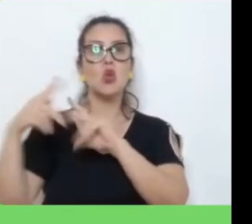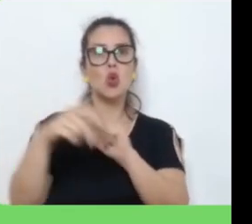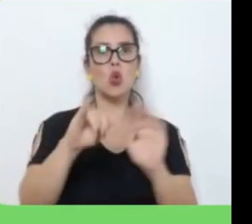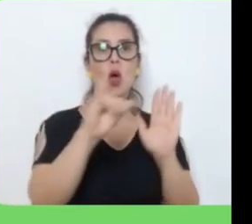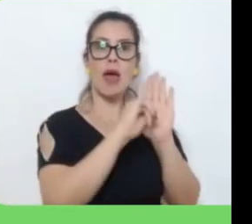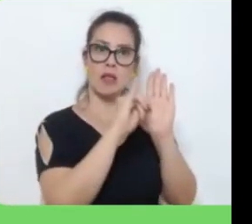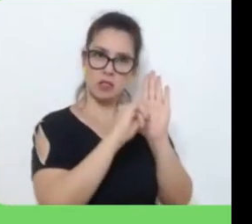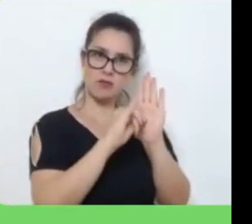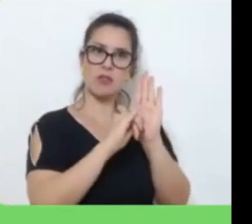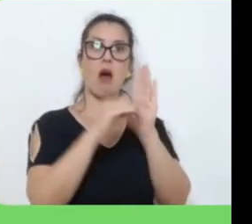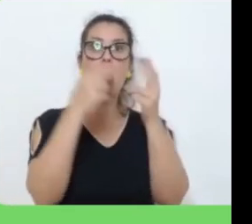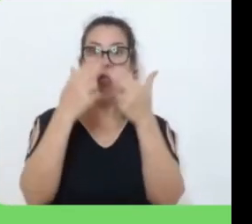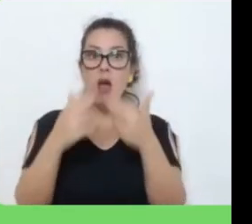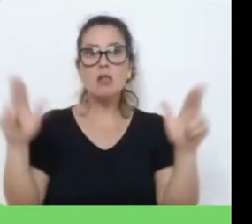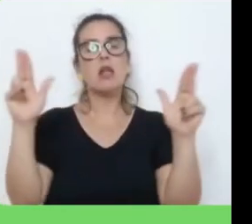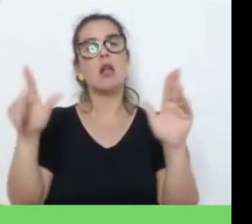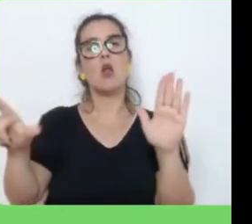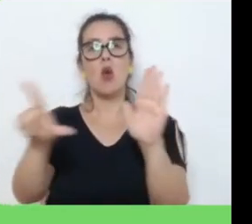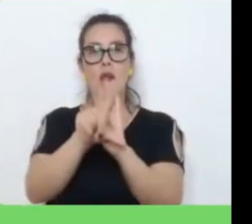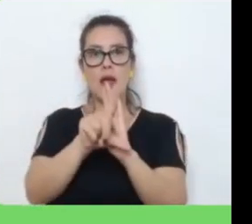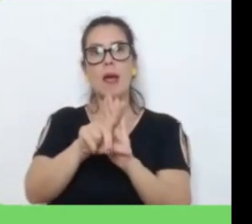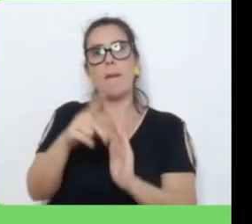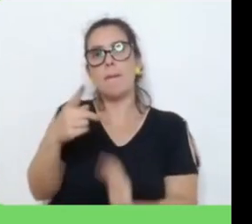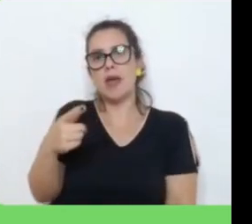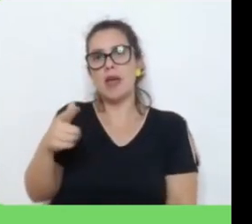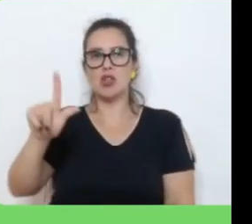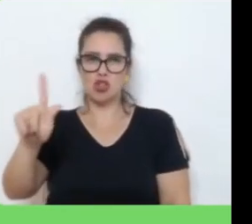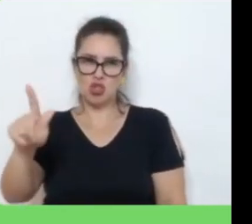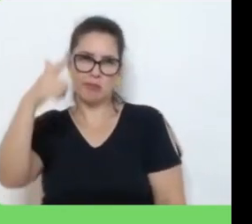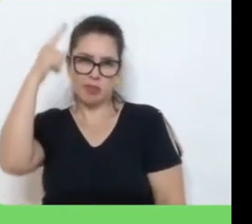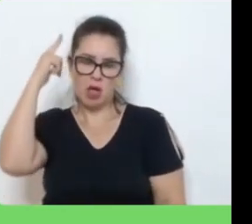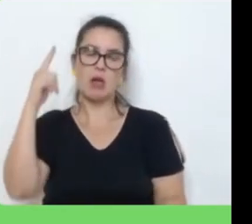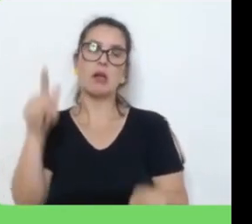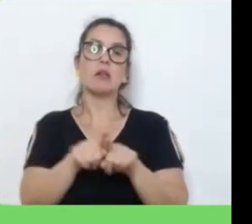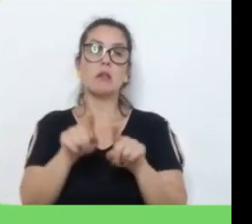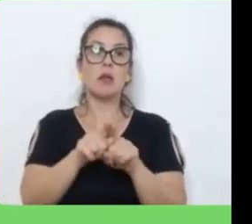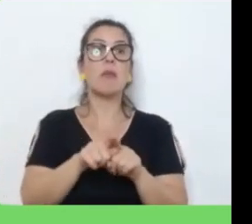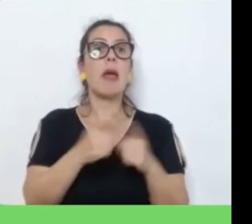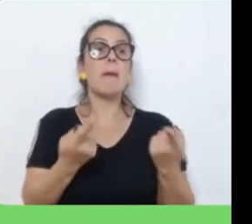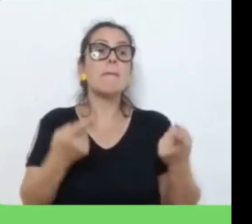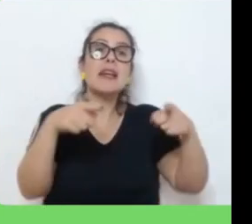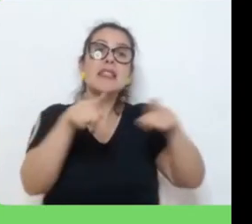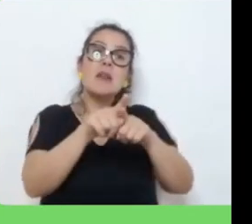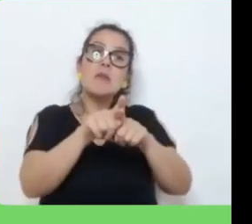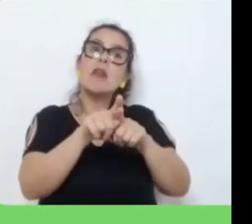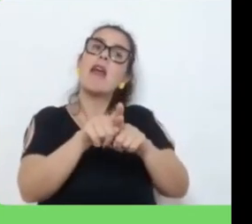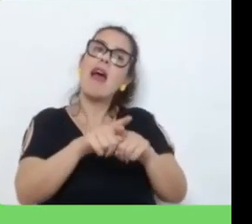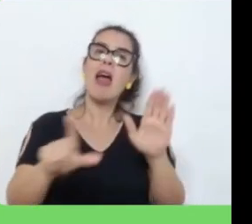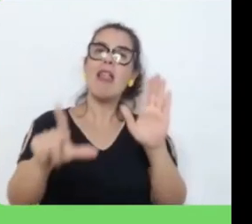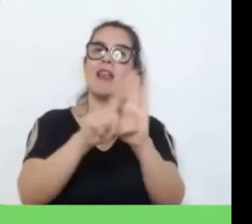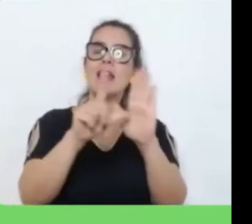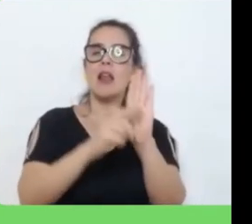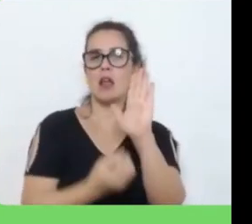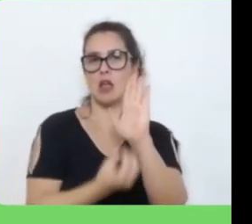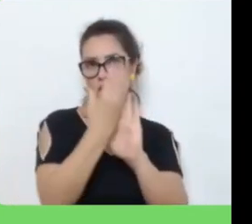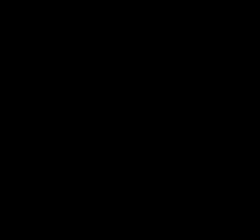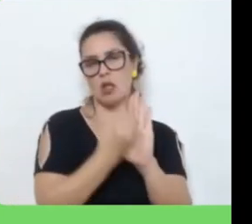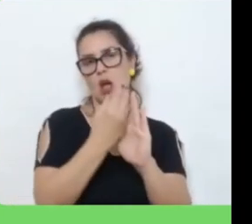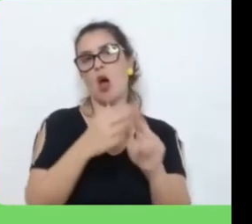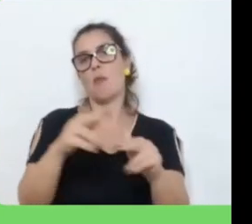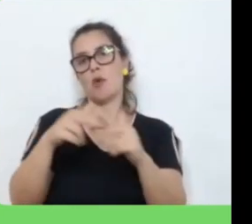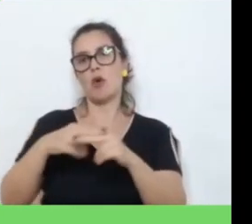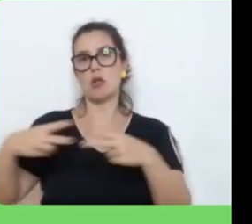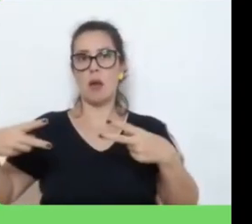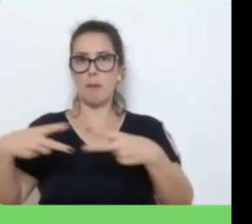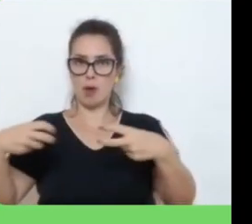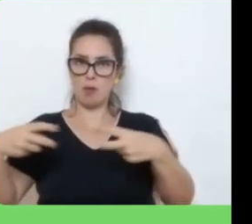lei Paulo Gustavo edital agora em parceria com a própria a lei ranet no caso da Petrobras que os games também se inserem